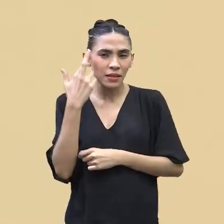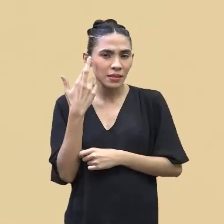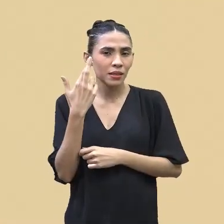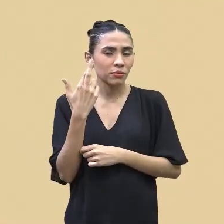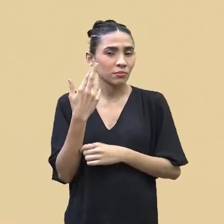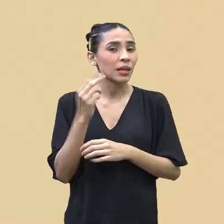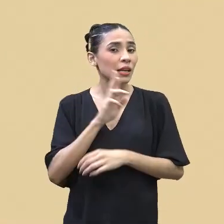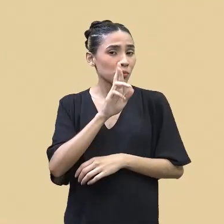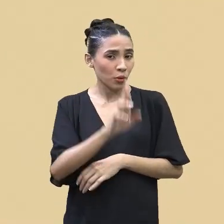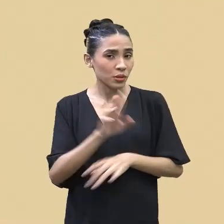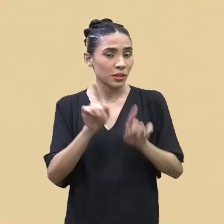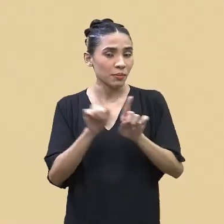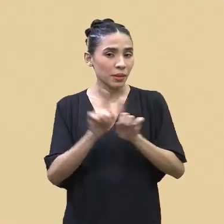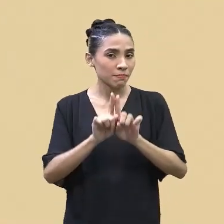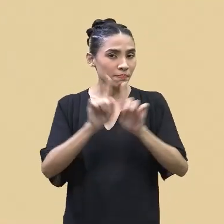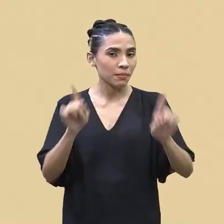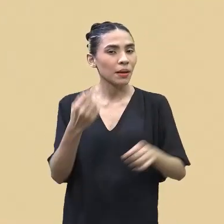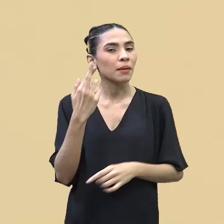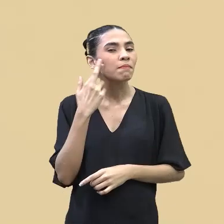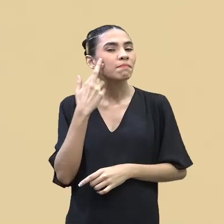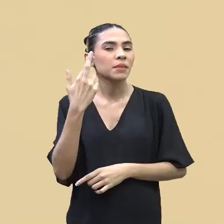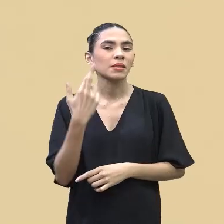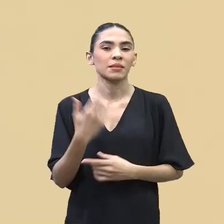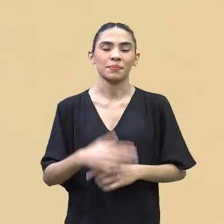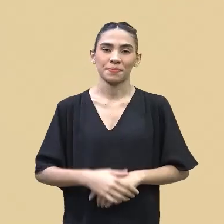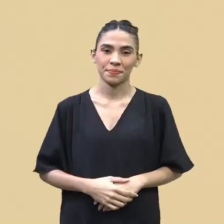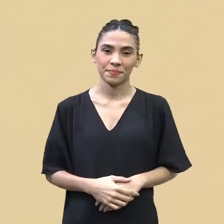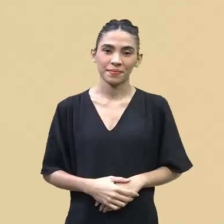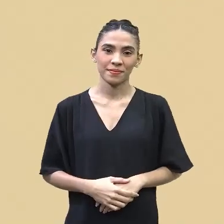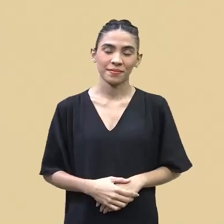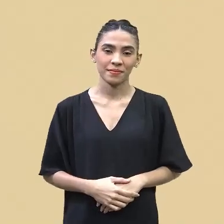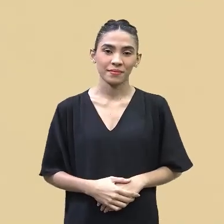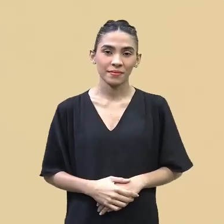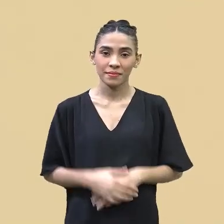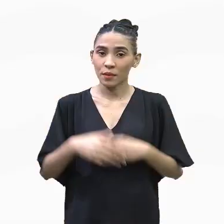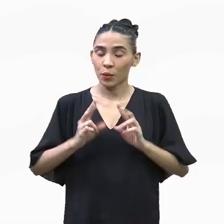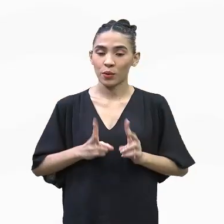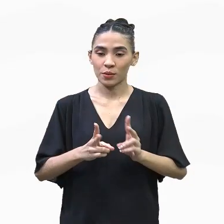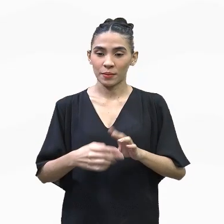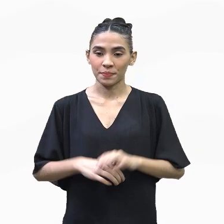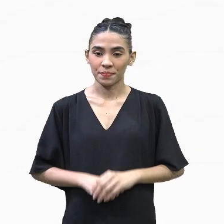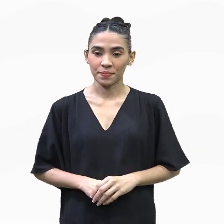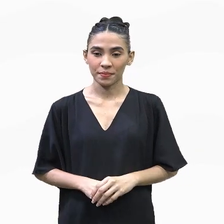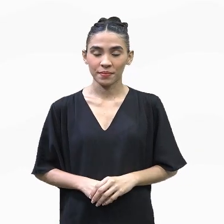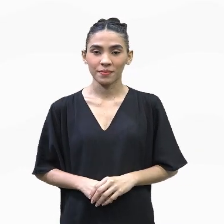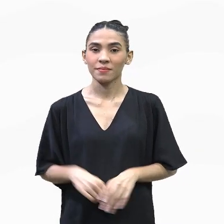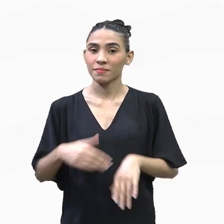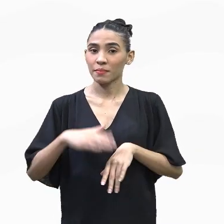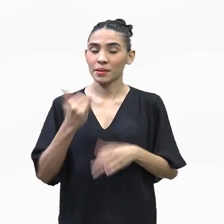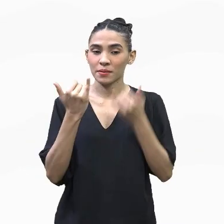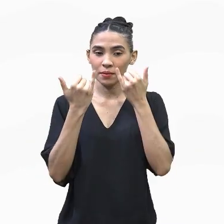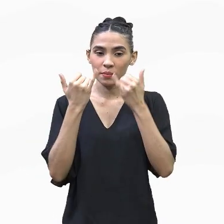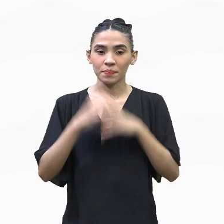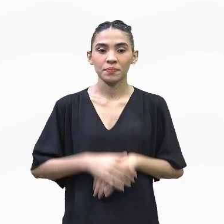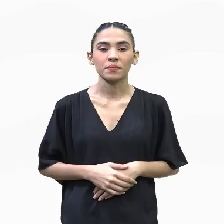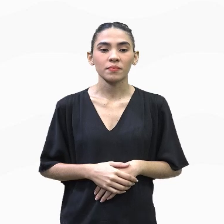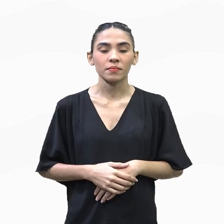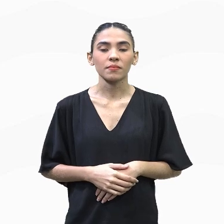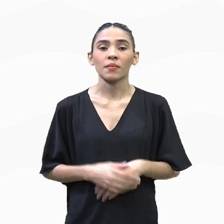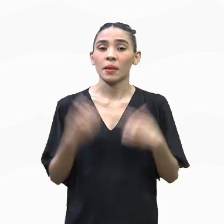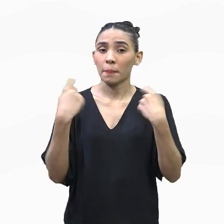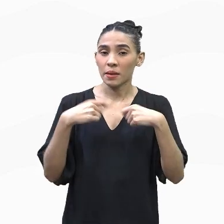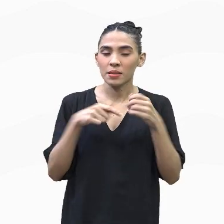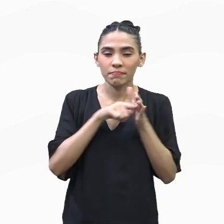né? Mas para isso, vamos pensar primeiro. Bom, vamos seguir adiante, temos mais informações. Temos